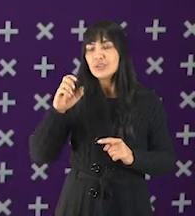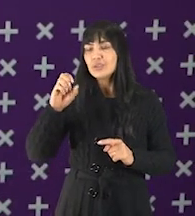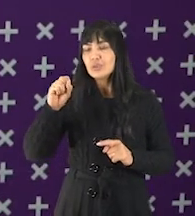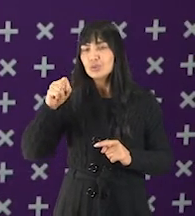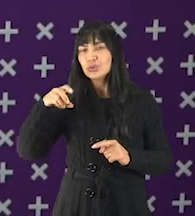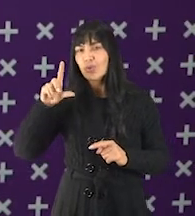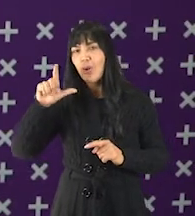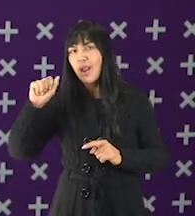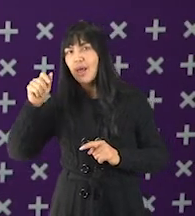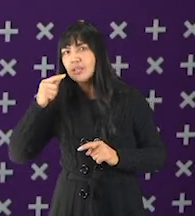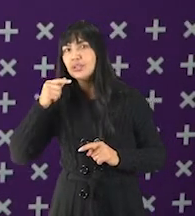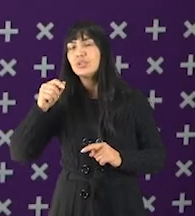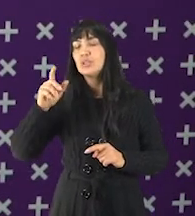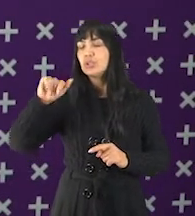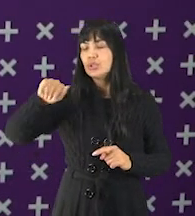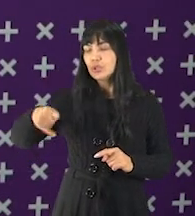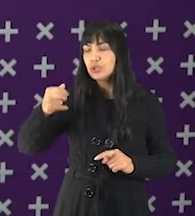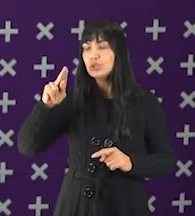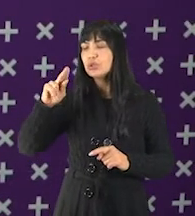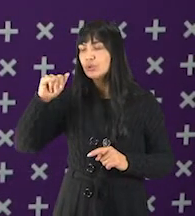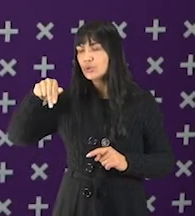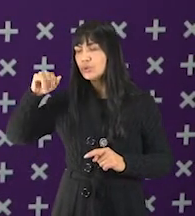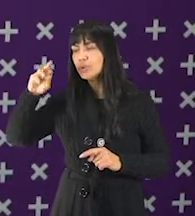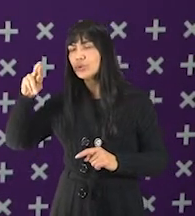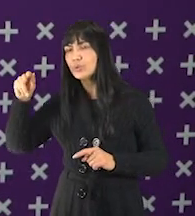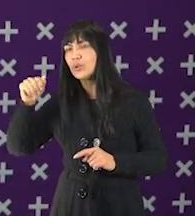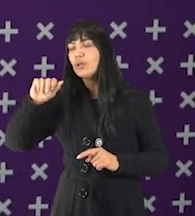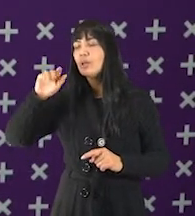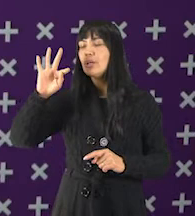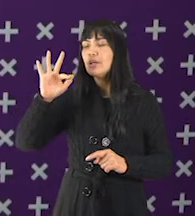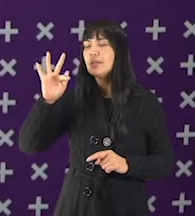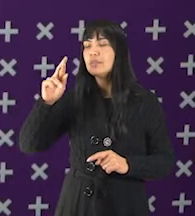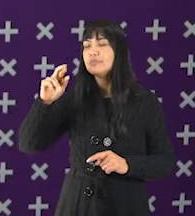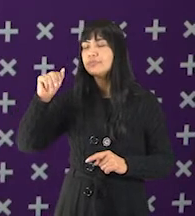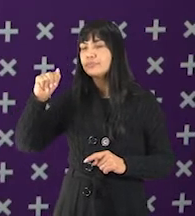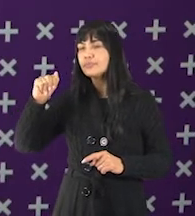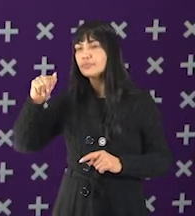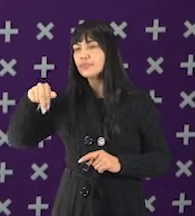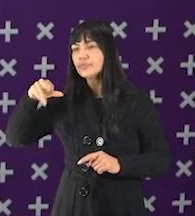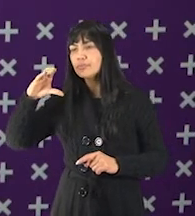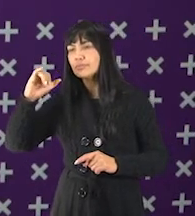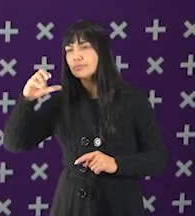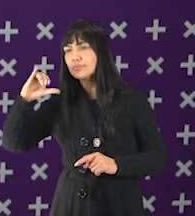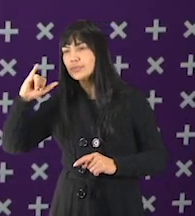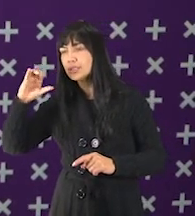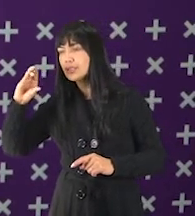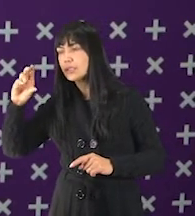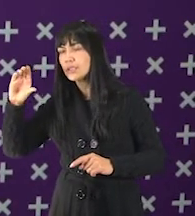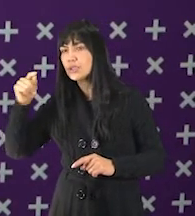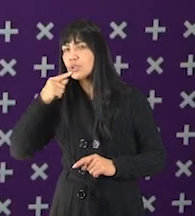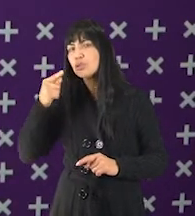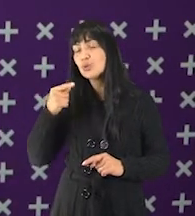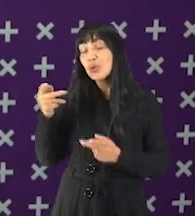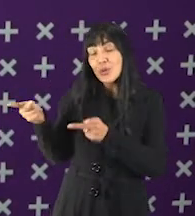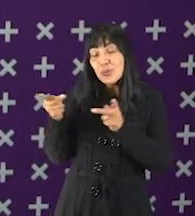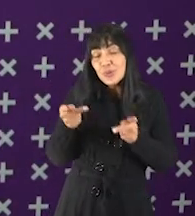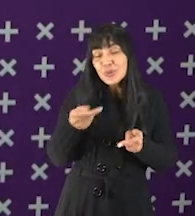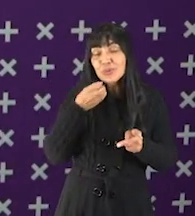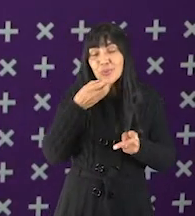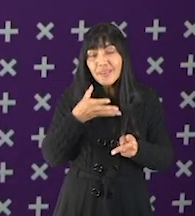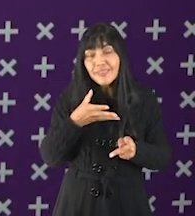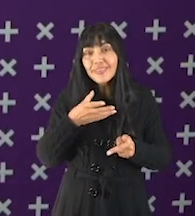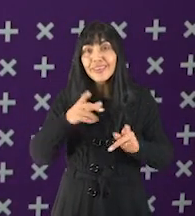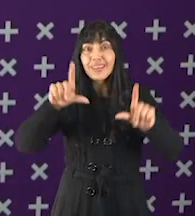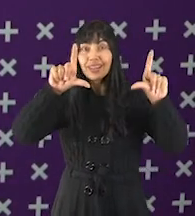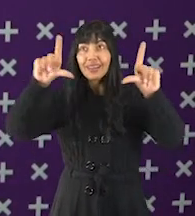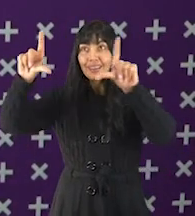Tecnologia, o Júlio Nogueira, de Sustentabilidade e Meio Ambiente, e também o Francisco Quadrado, da área comercial. Sejam todos muito bem-vindos ao